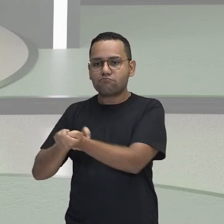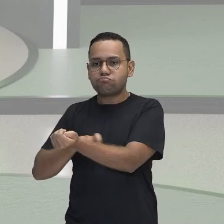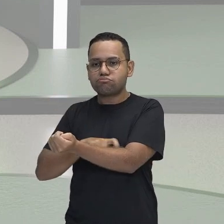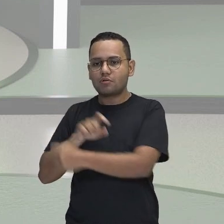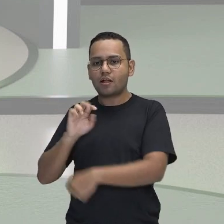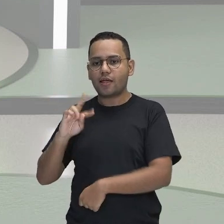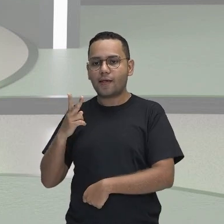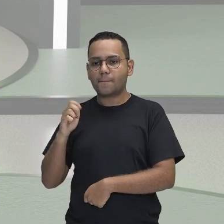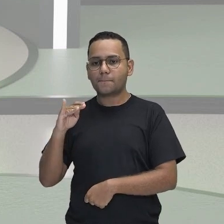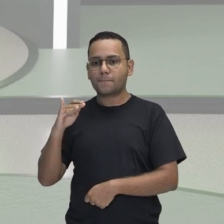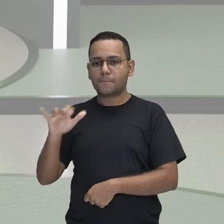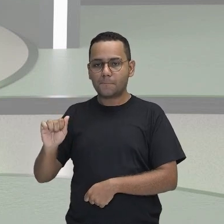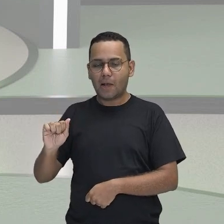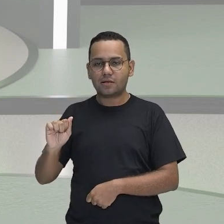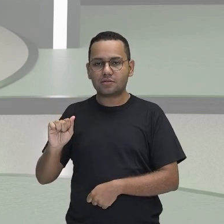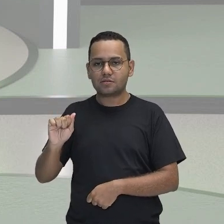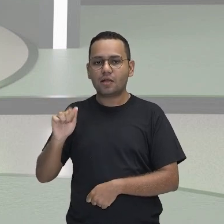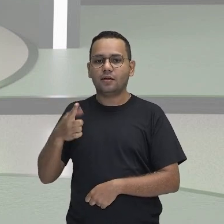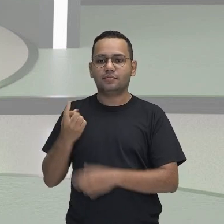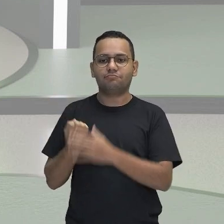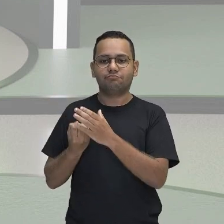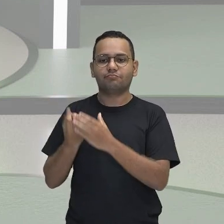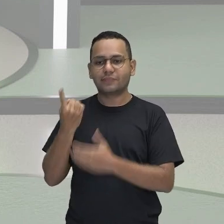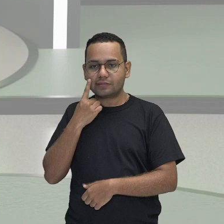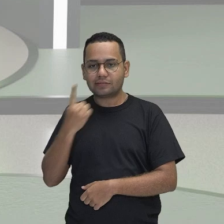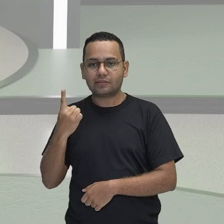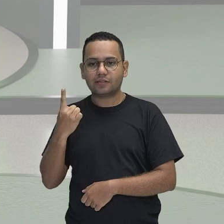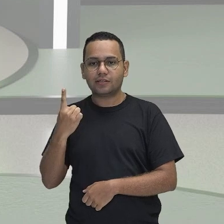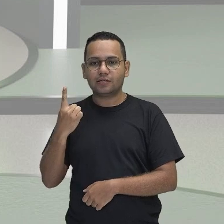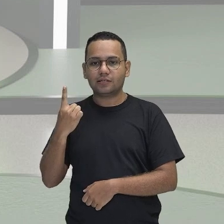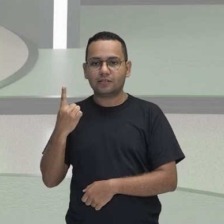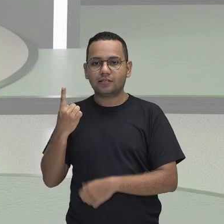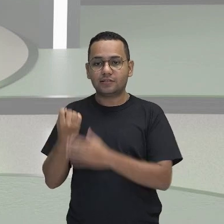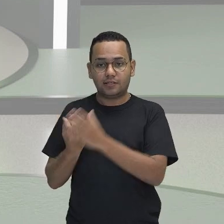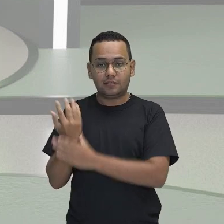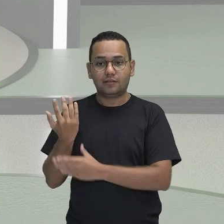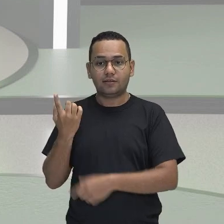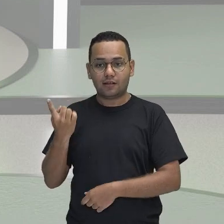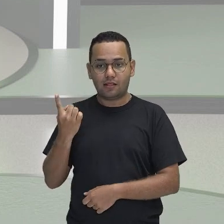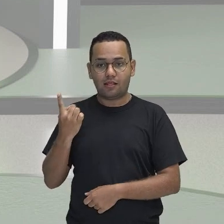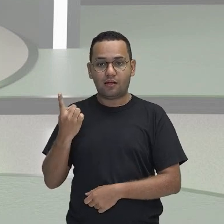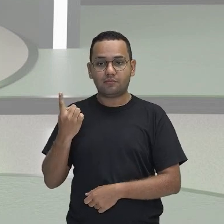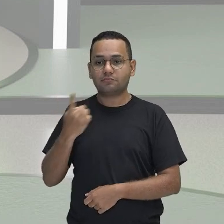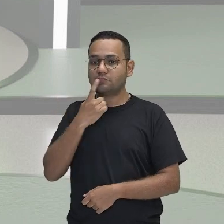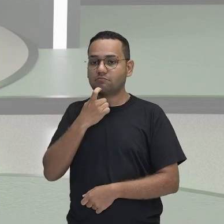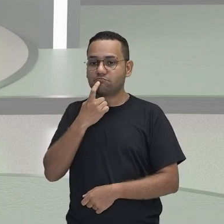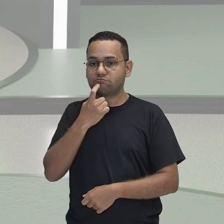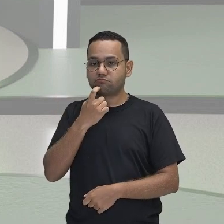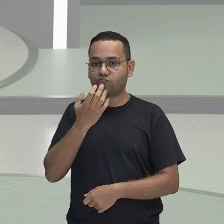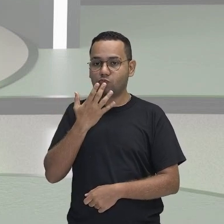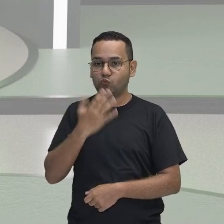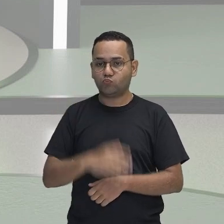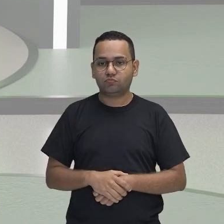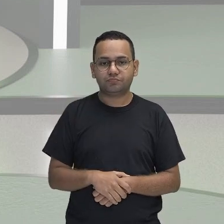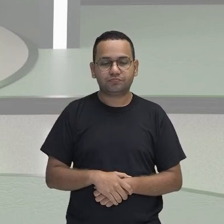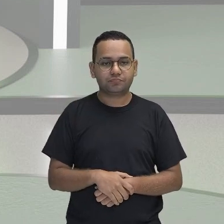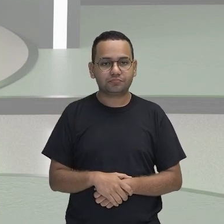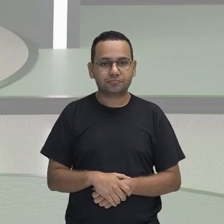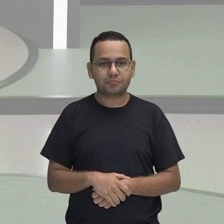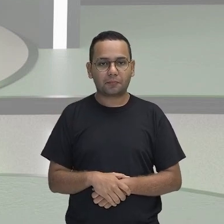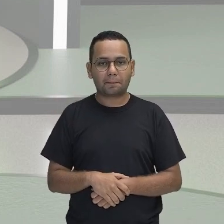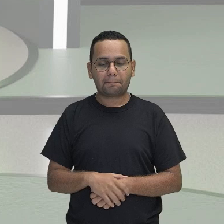esse transporte, dá essa coloração vermelha para o nosso sangue. Dando